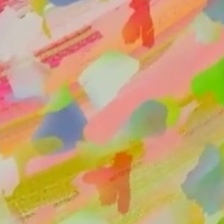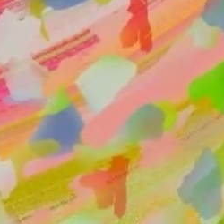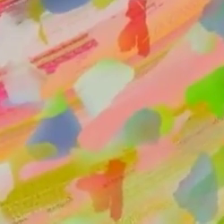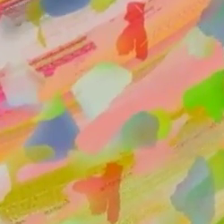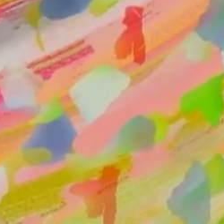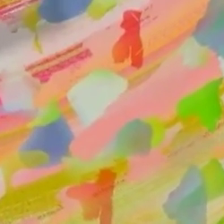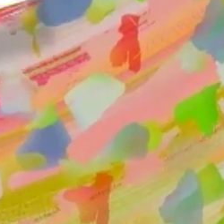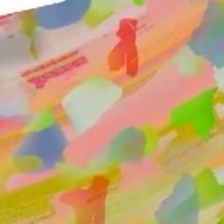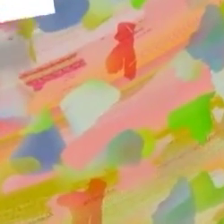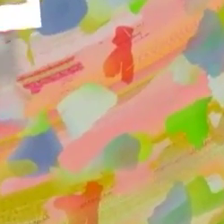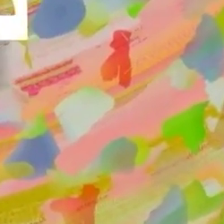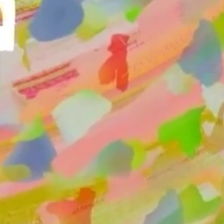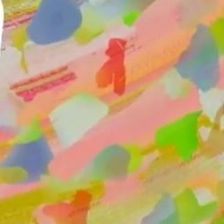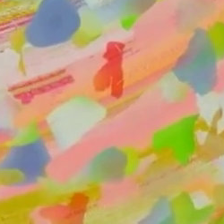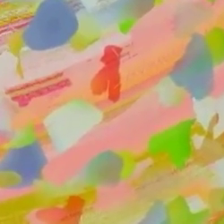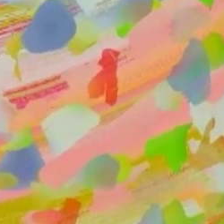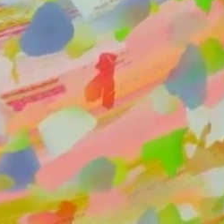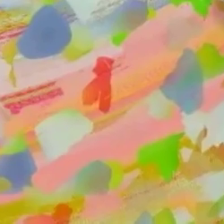Música